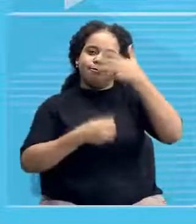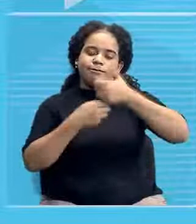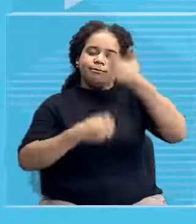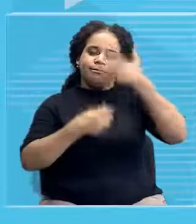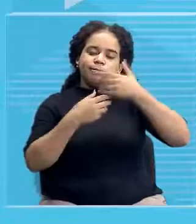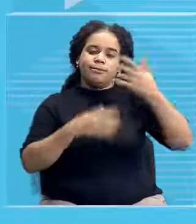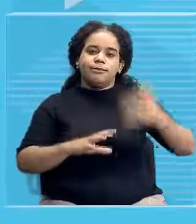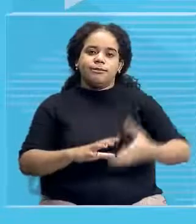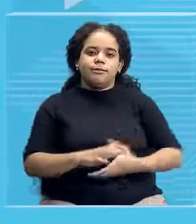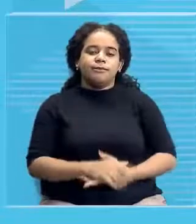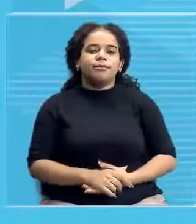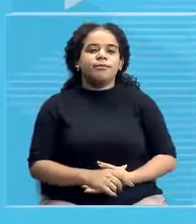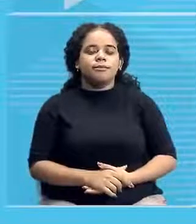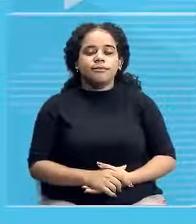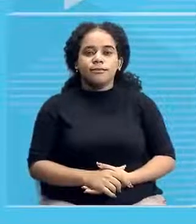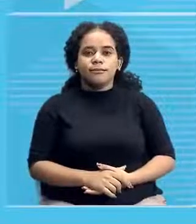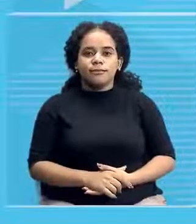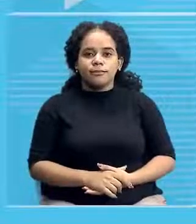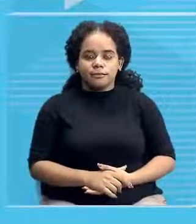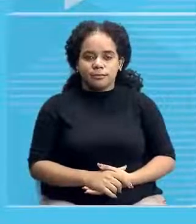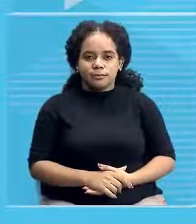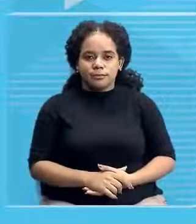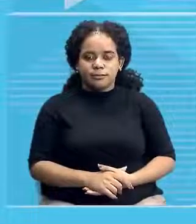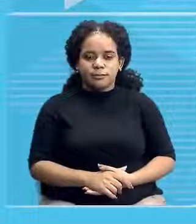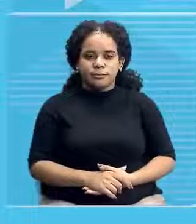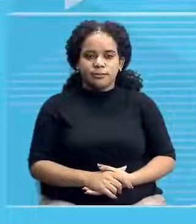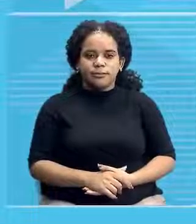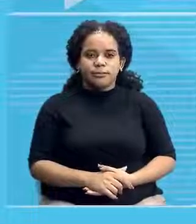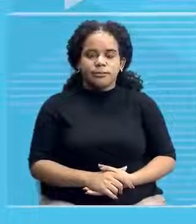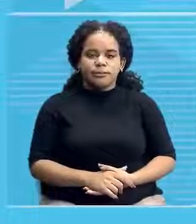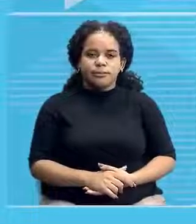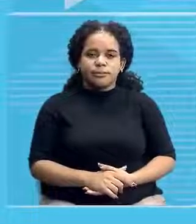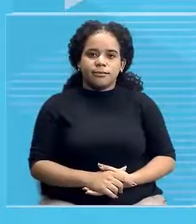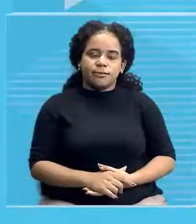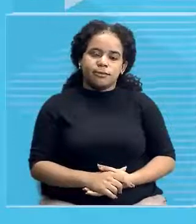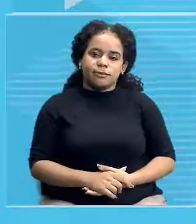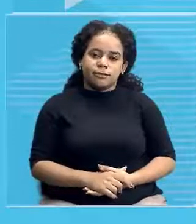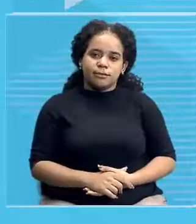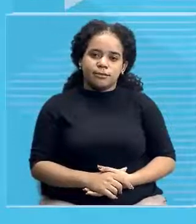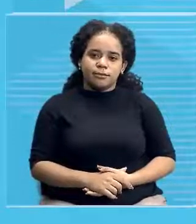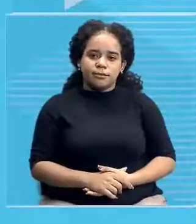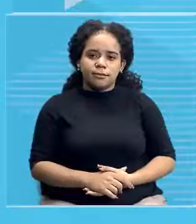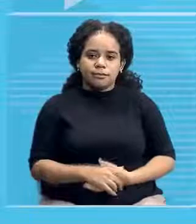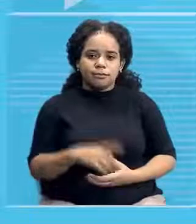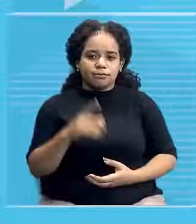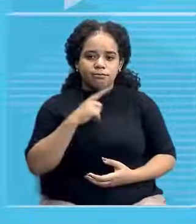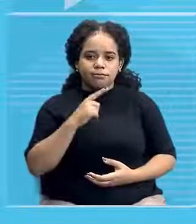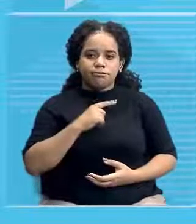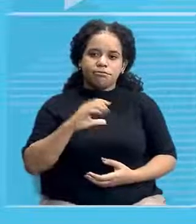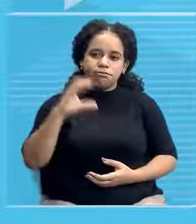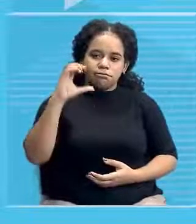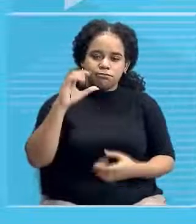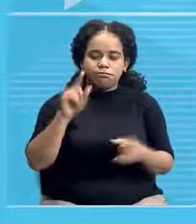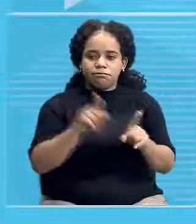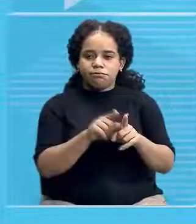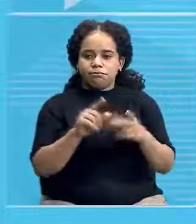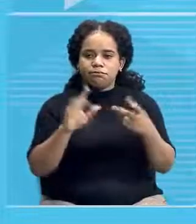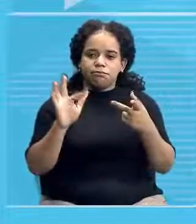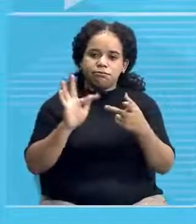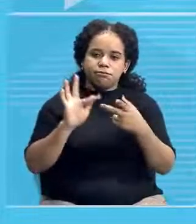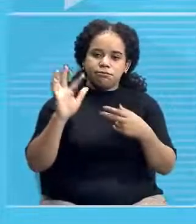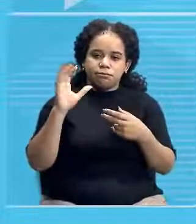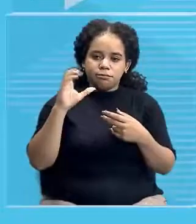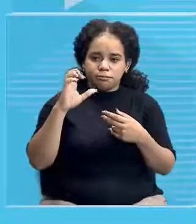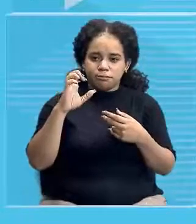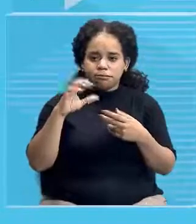Henry, Isabel, Franquiel, Isabel C, Franquiel E, Juan C, Léo